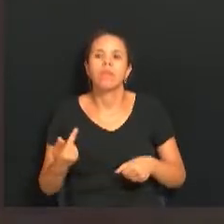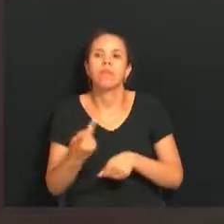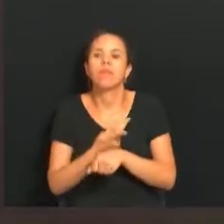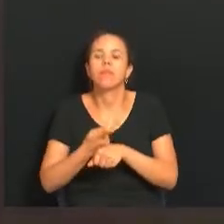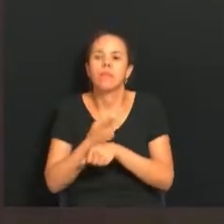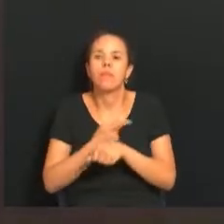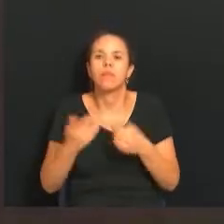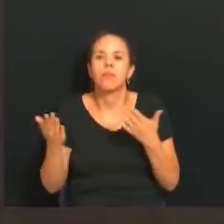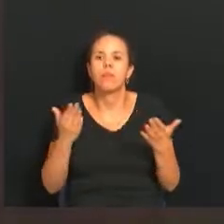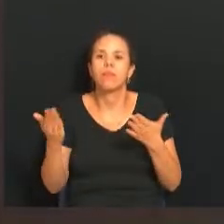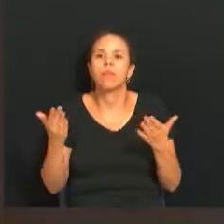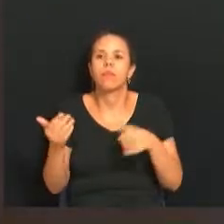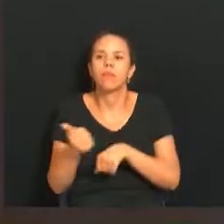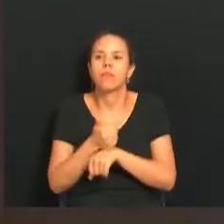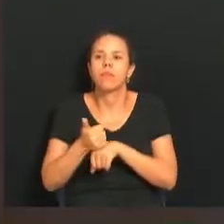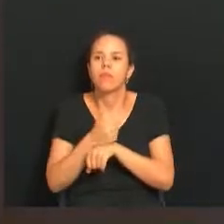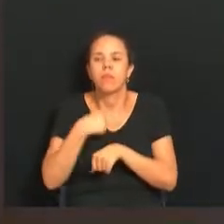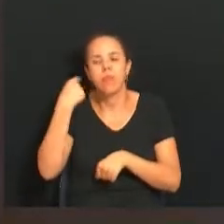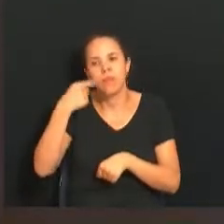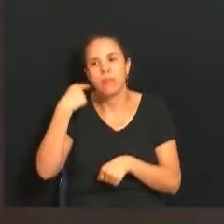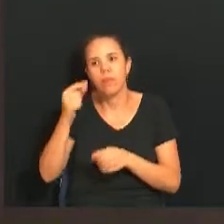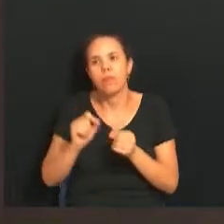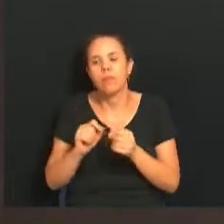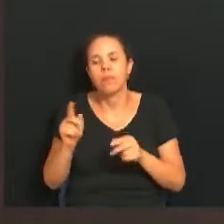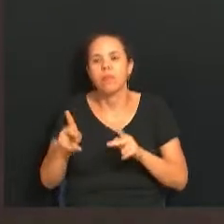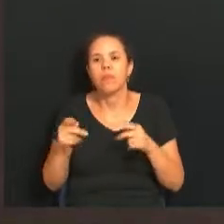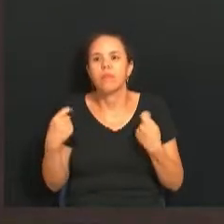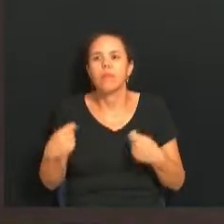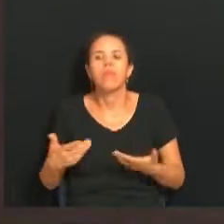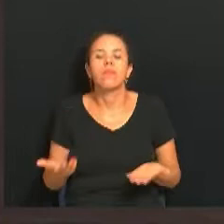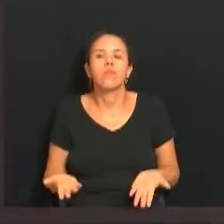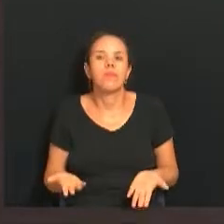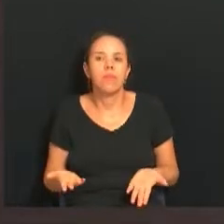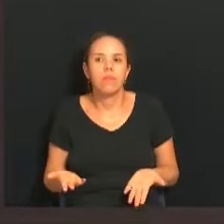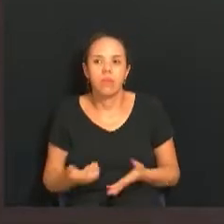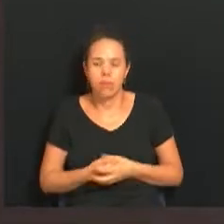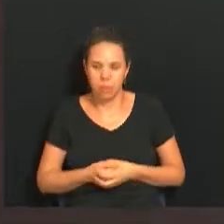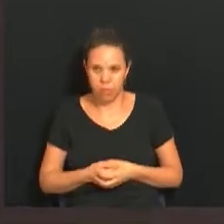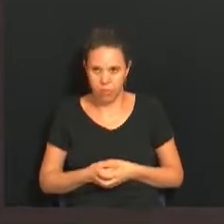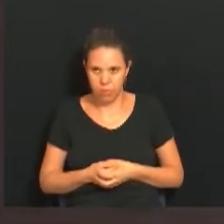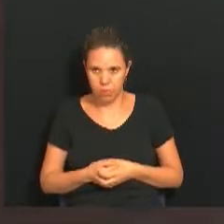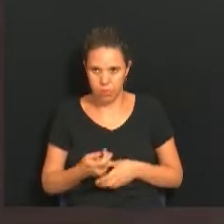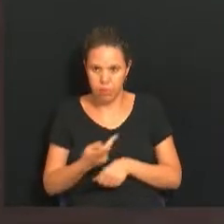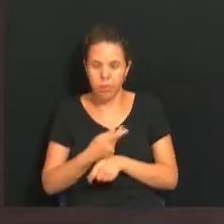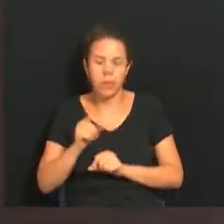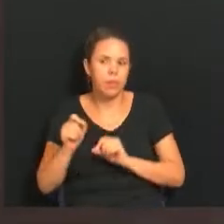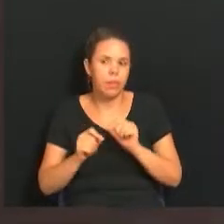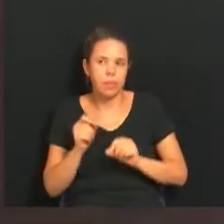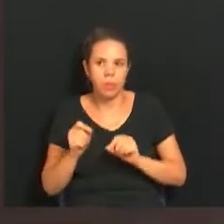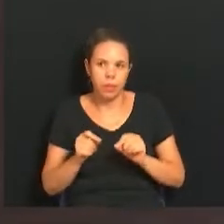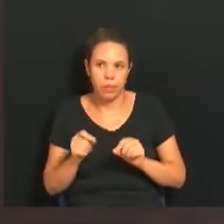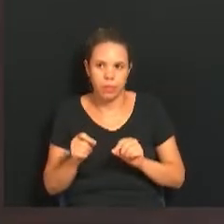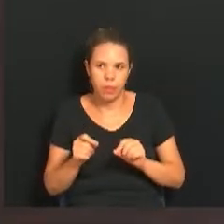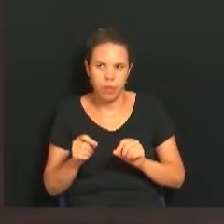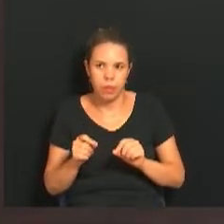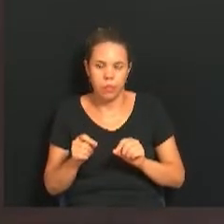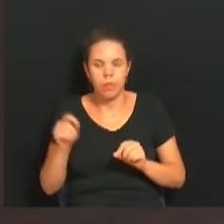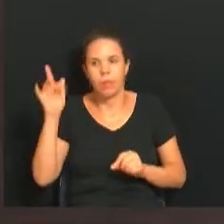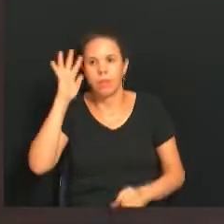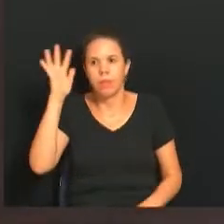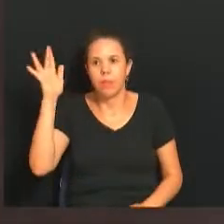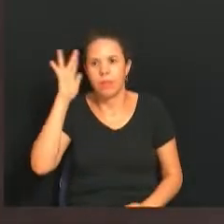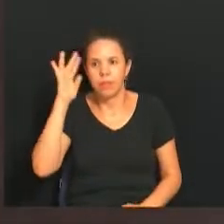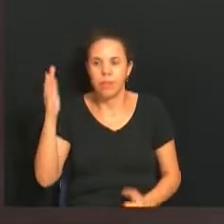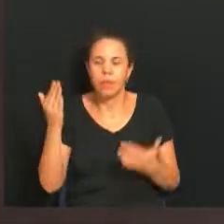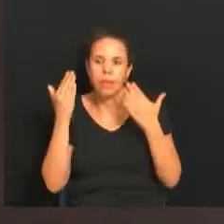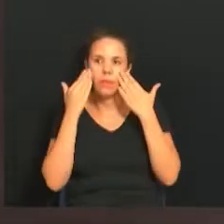qual a especialidade do advogado que a pessoa deve procurar. Exatamente. E deve vir aqui procurar quem, no caso? Daí? Não, aí vamos imaginar que diante